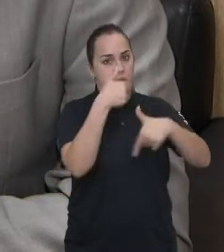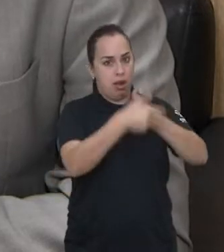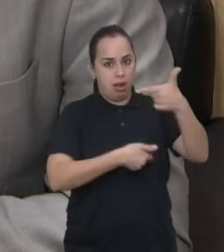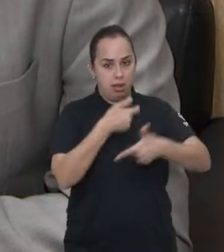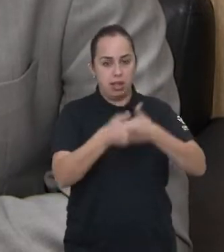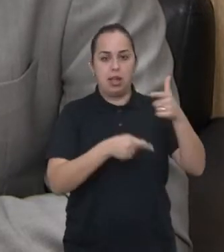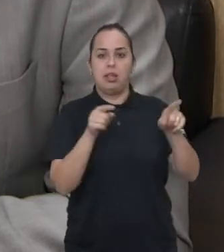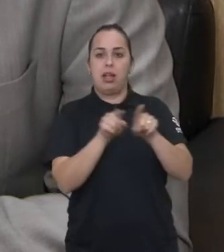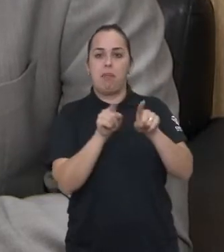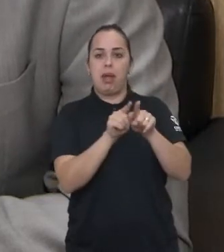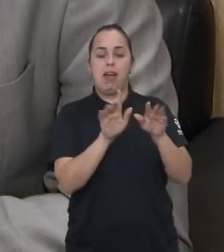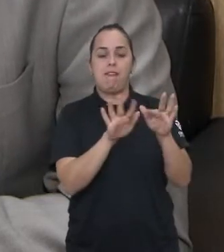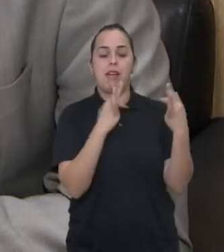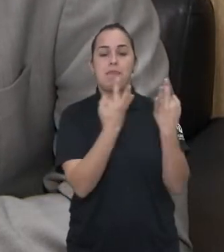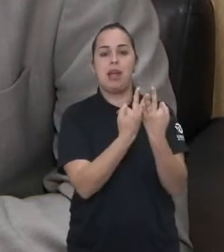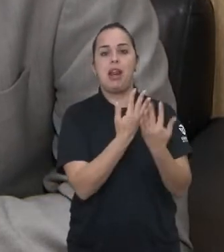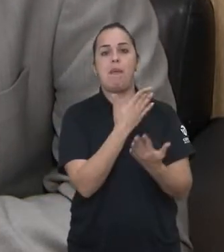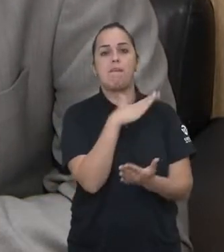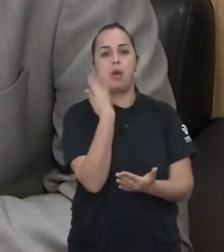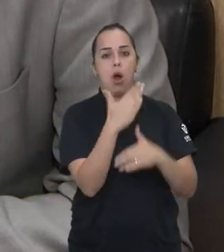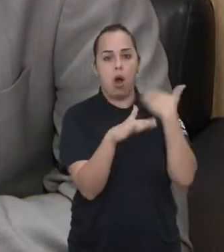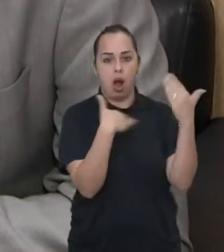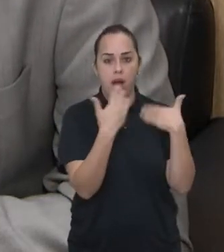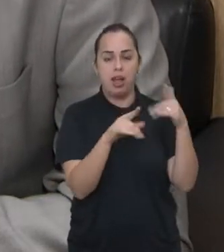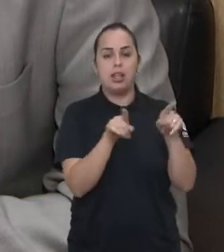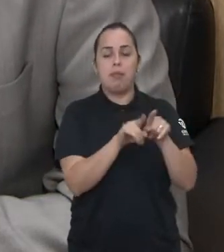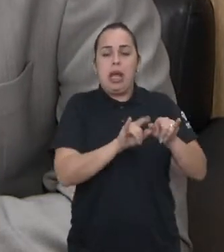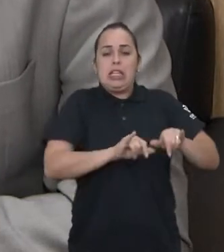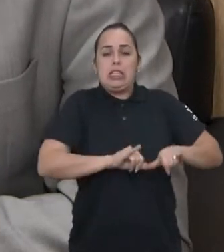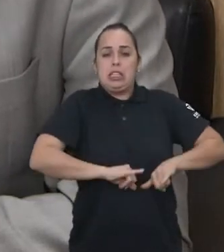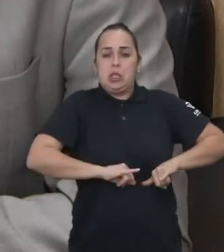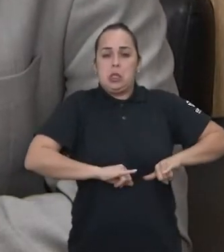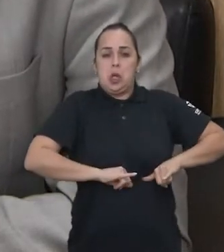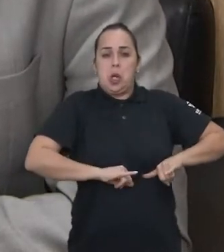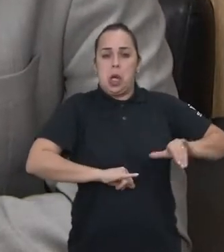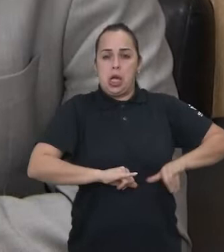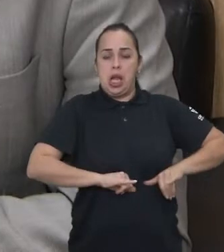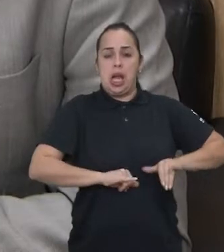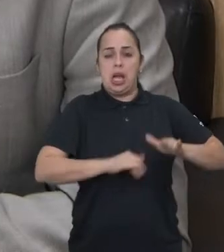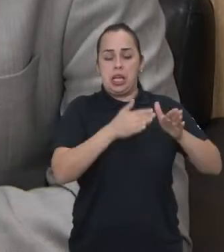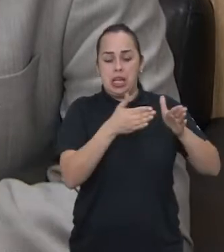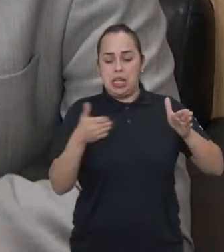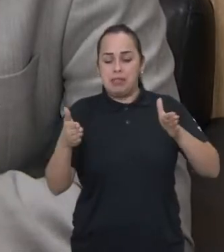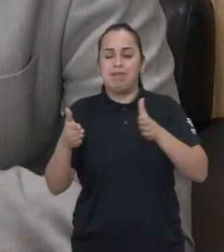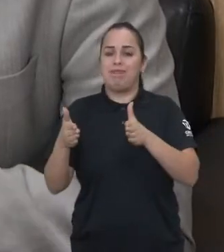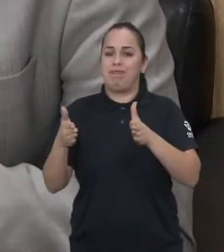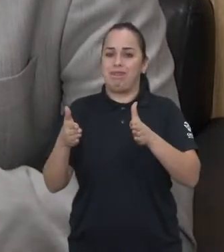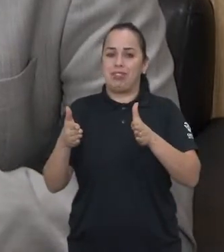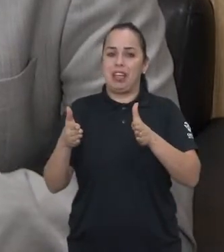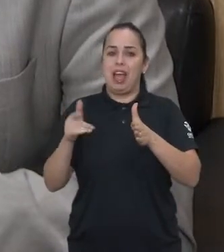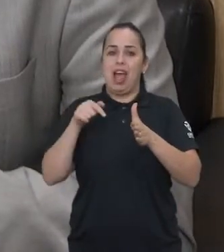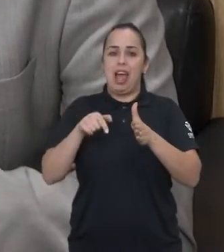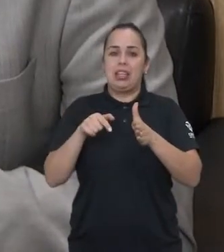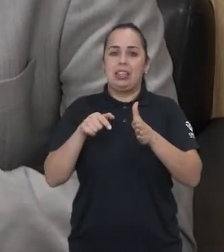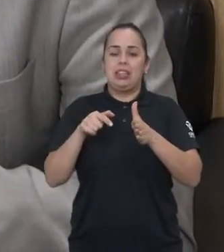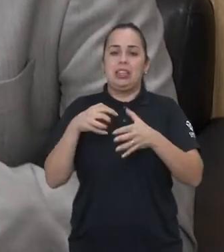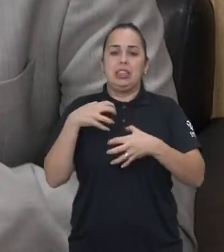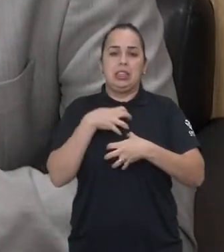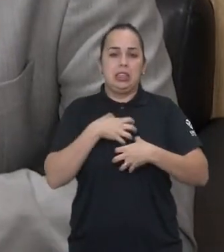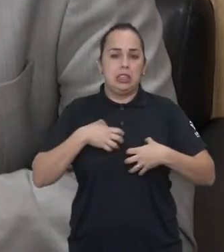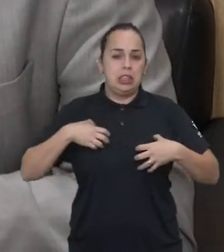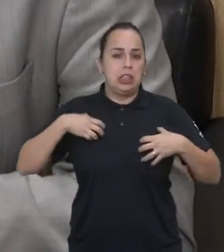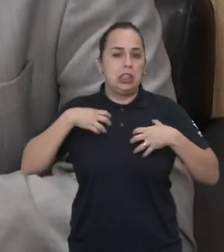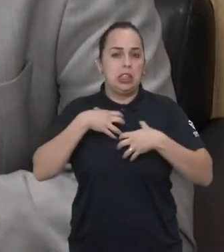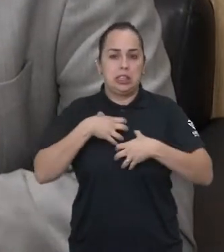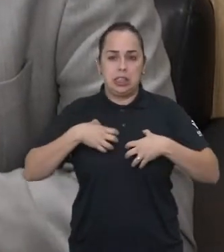perda de empregos perda de familiares e esse tipo de sofrimento acabou por culminar com